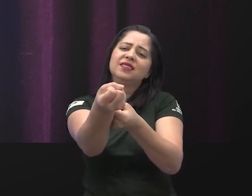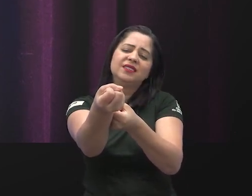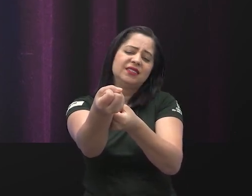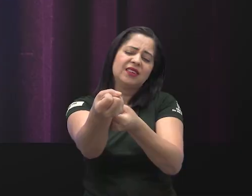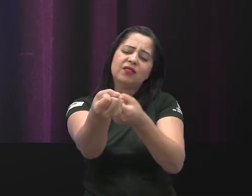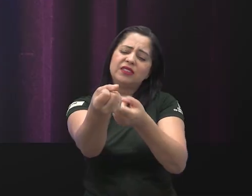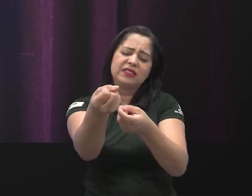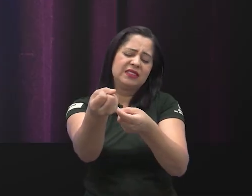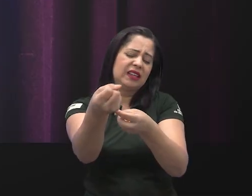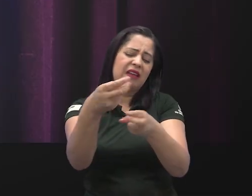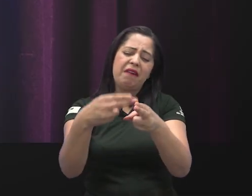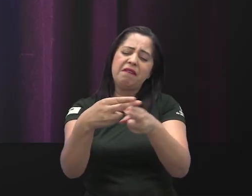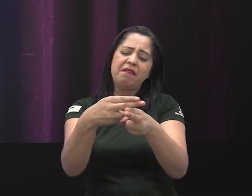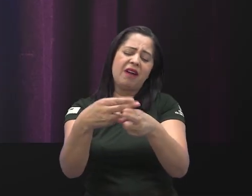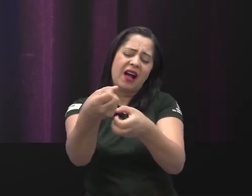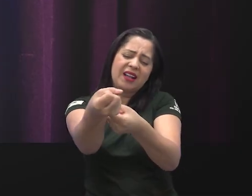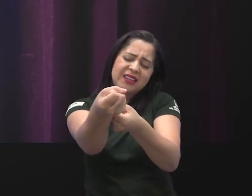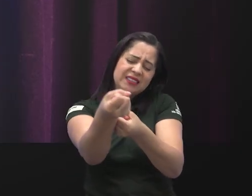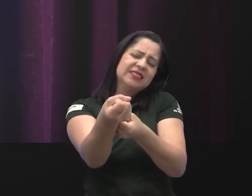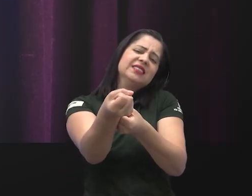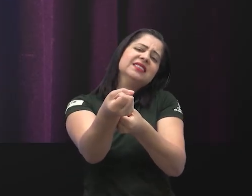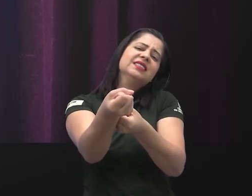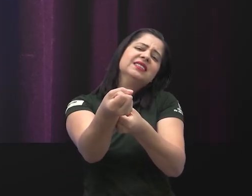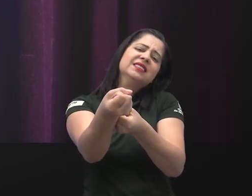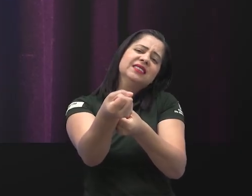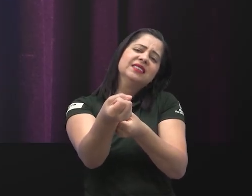Esta é a tua bainha.